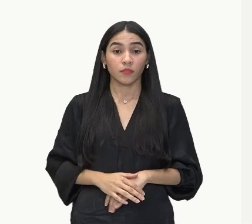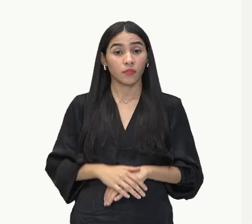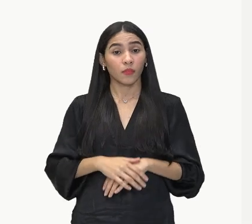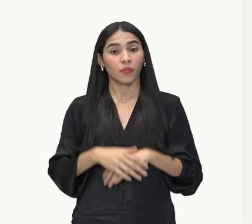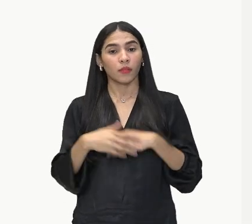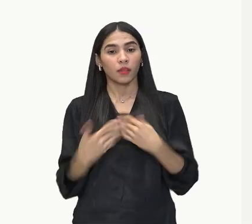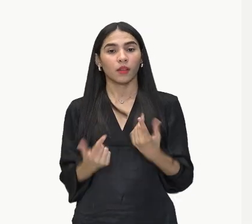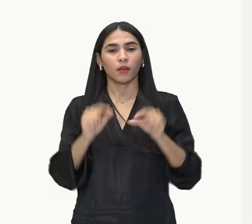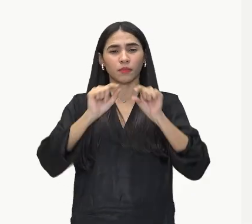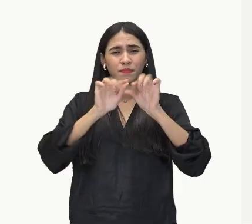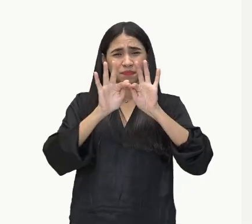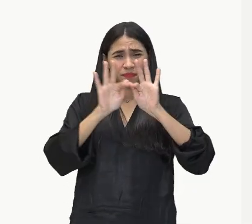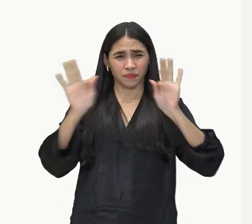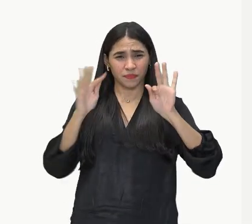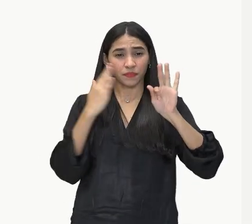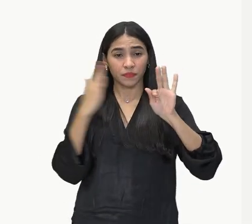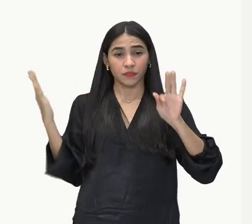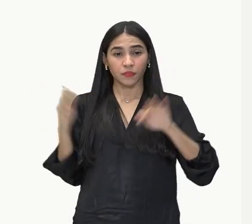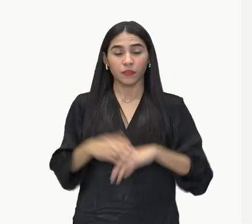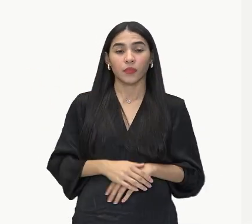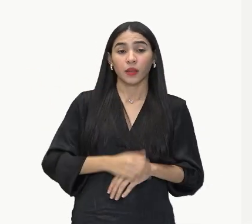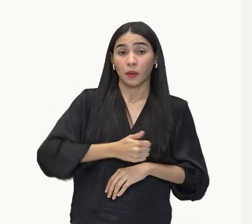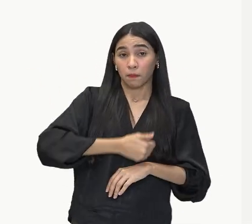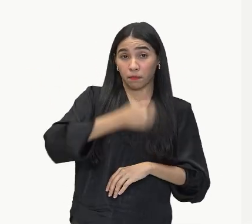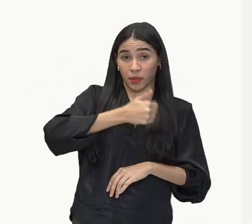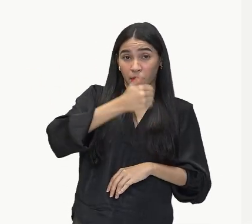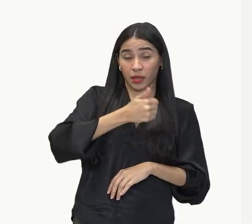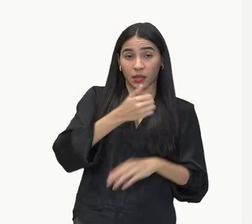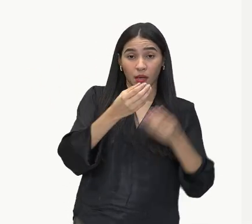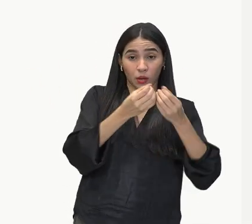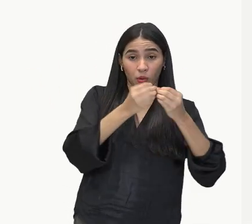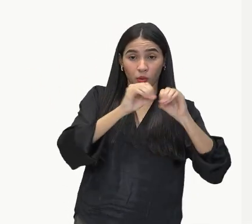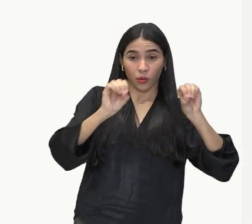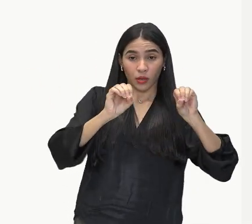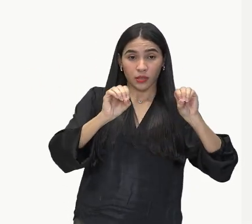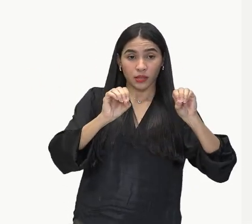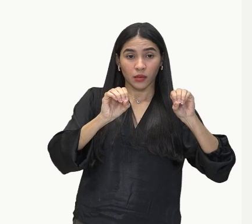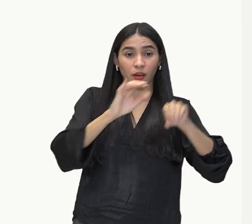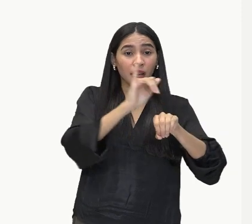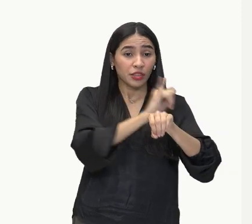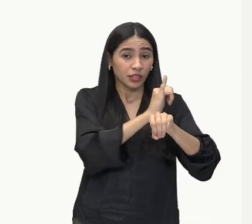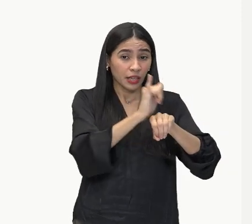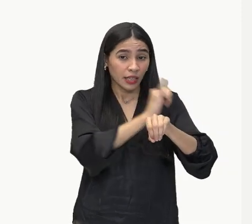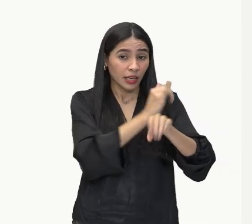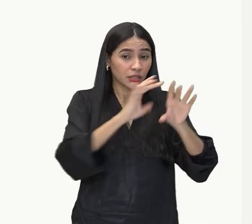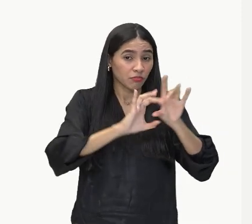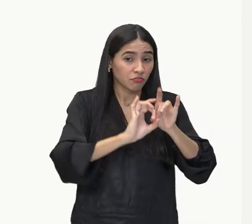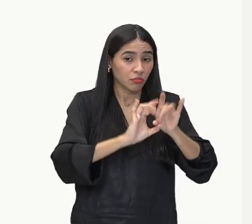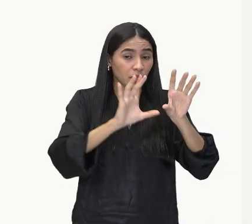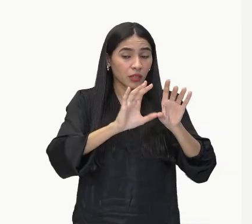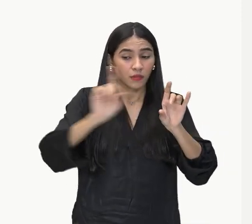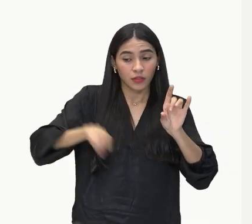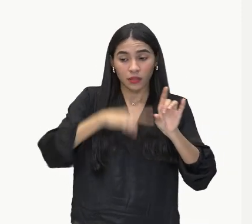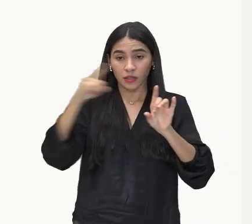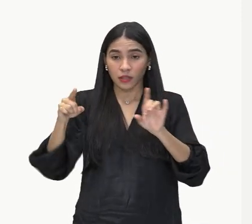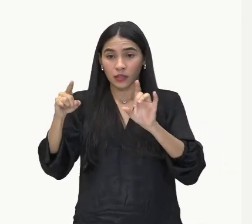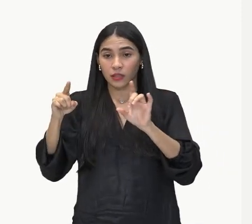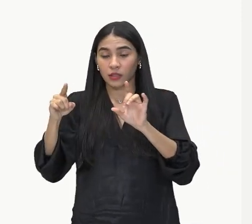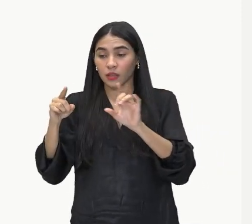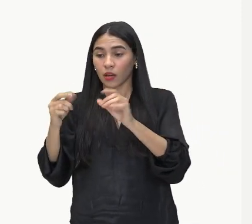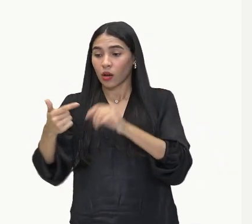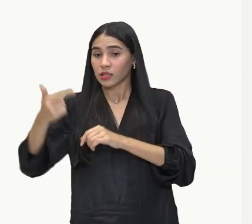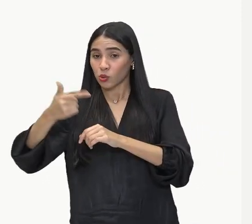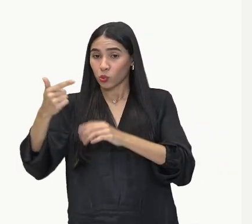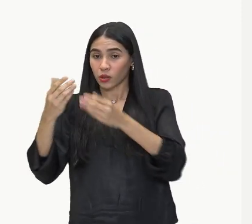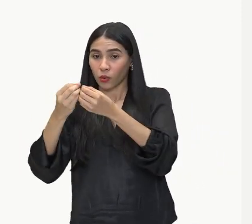neste enunciado aqui, neste período, nós temos a primeira oração, essa estratégia permite, e a nossa segunda